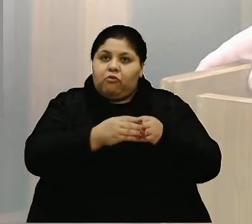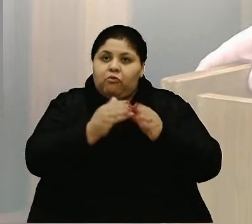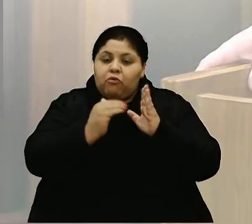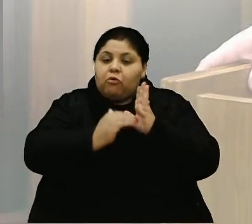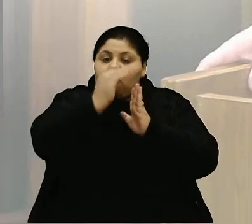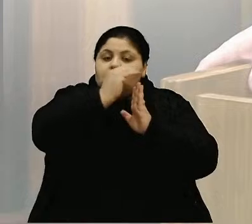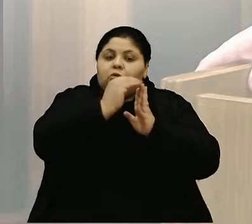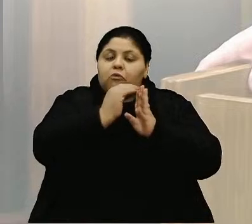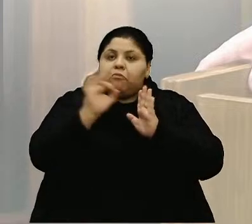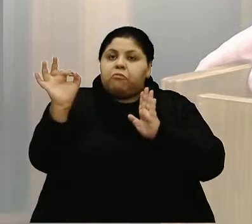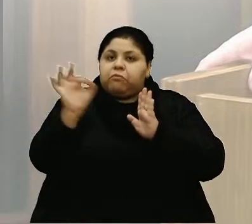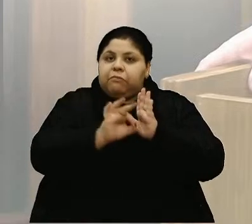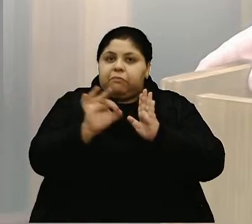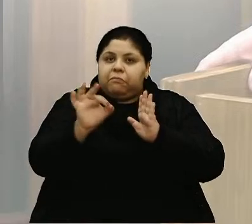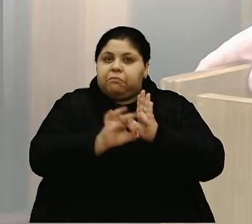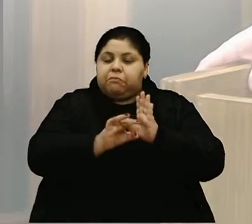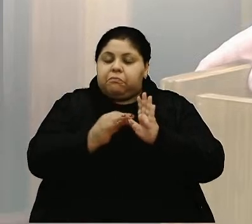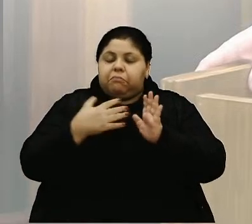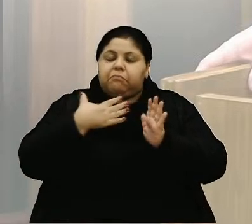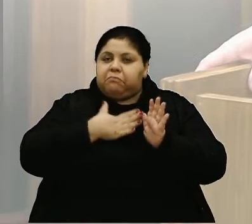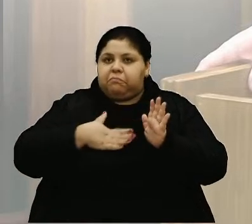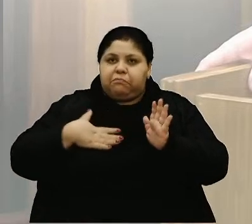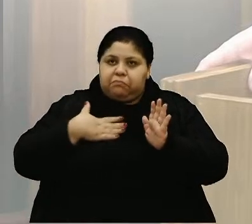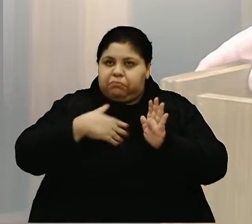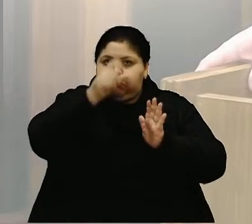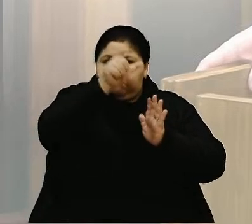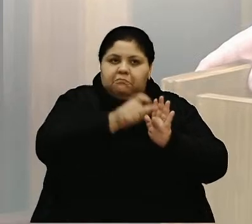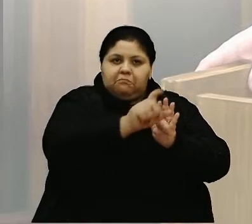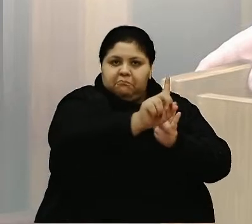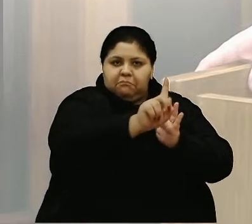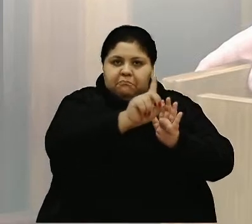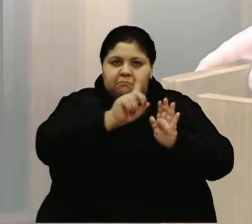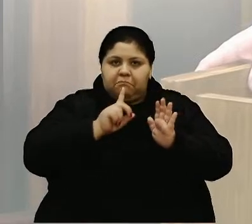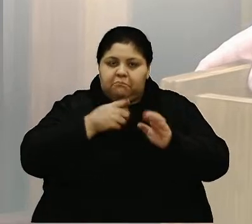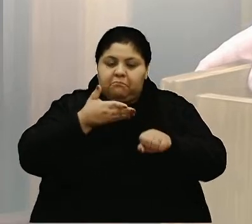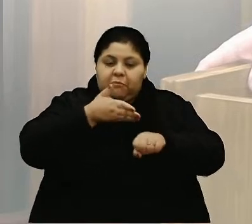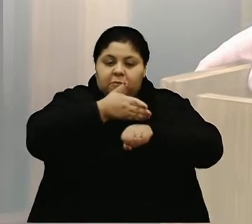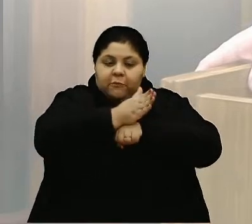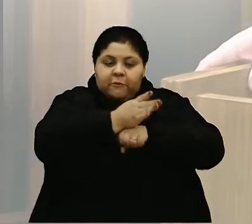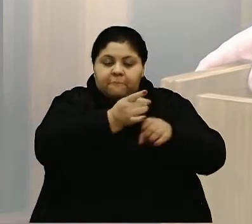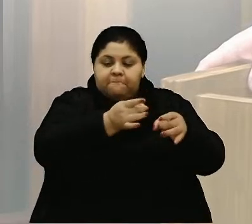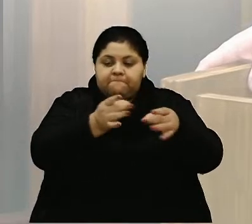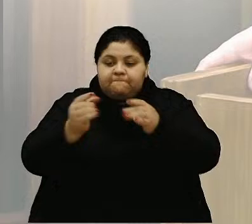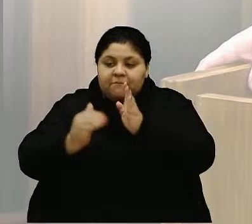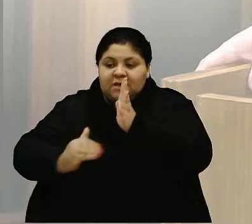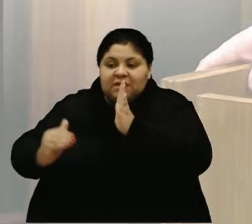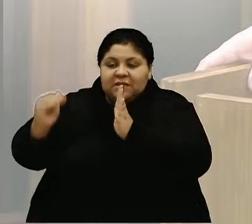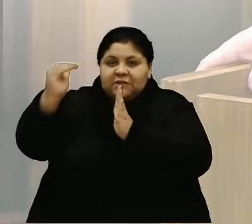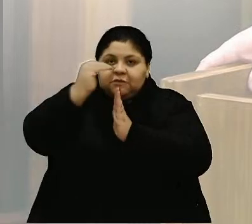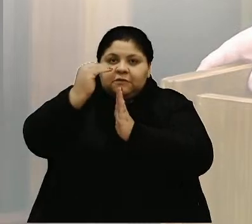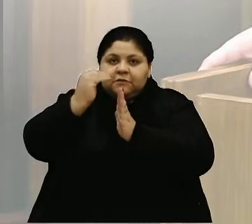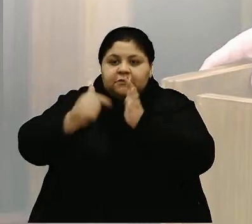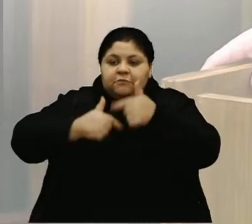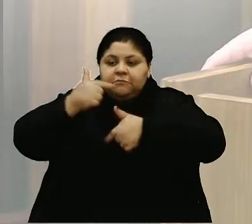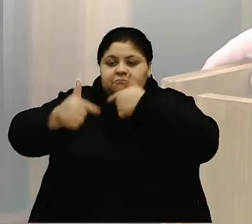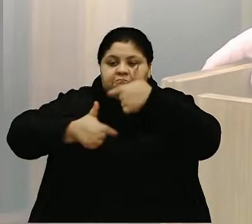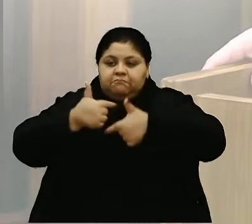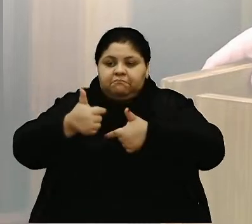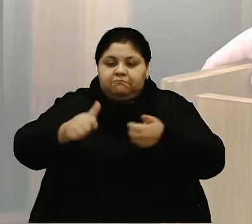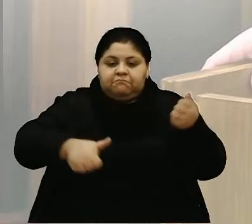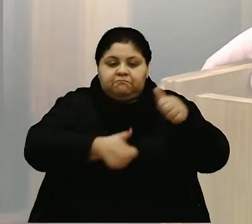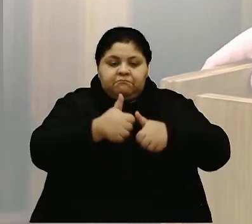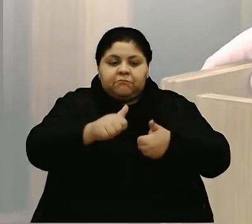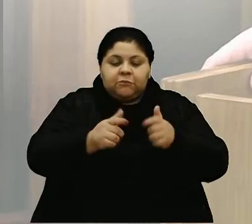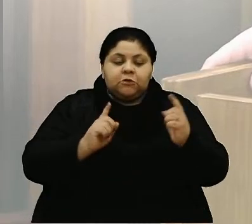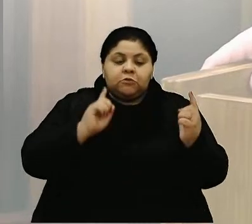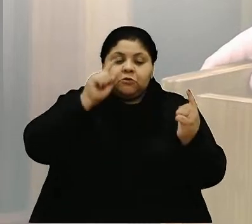de satisfação dos clientes, participação em vendas acima da média nacional e prestação de serviços de alta qualidade com propósito